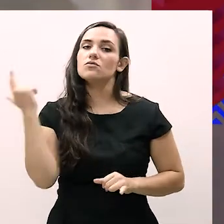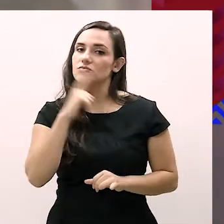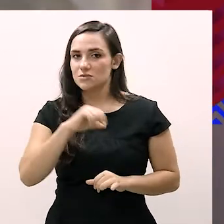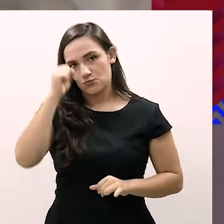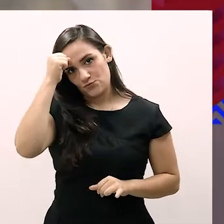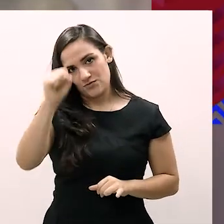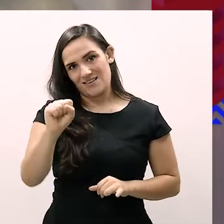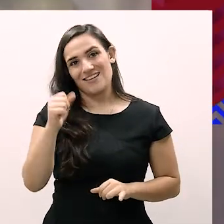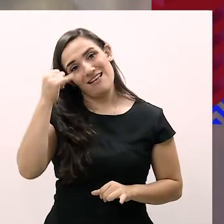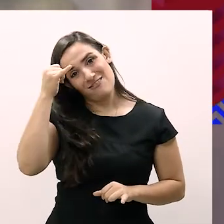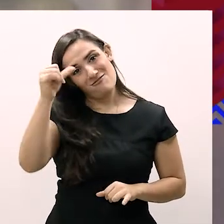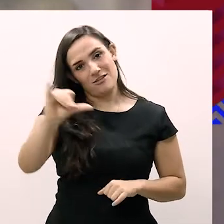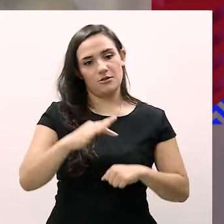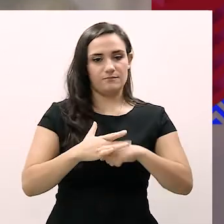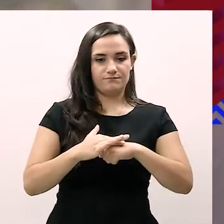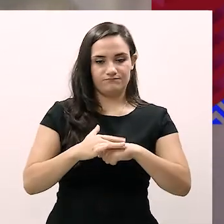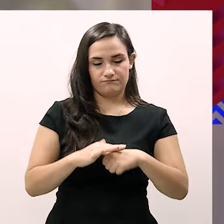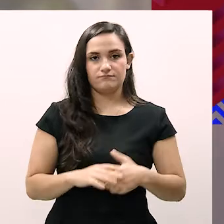as idades.